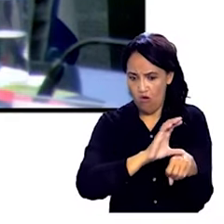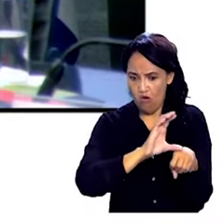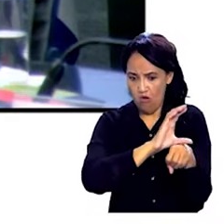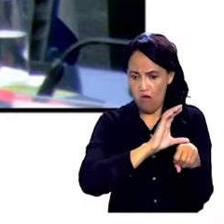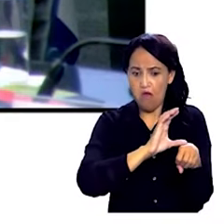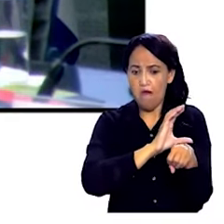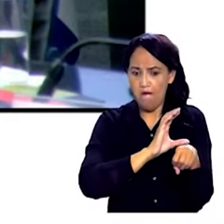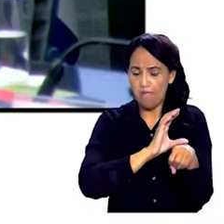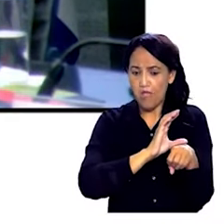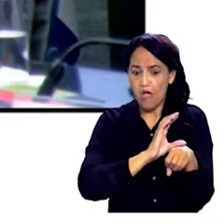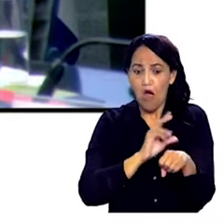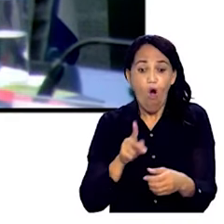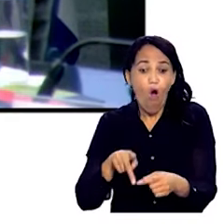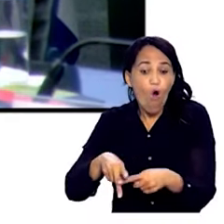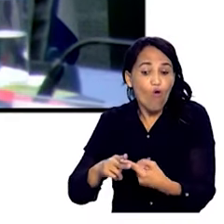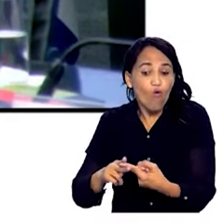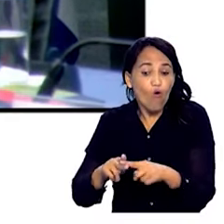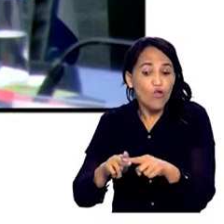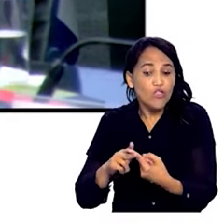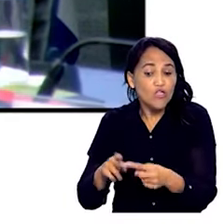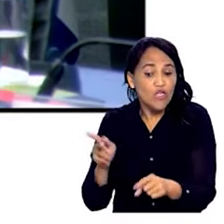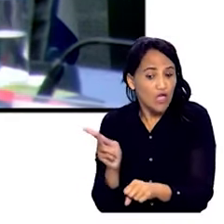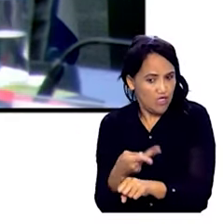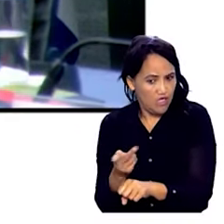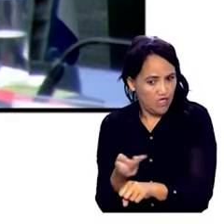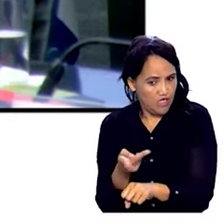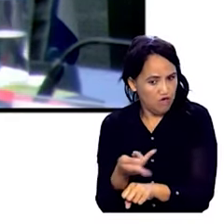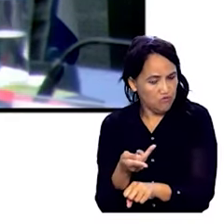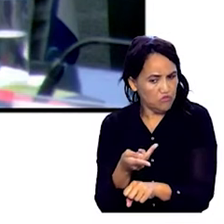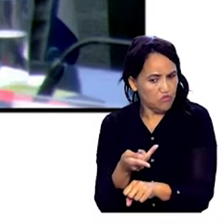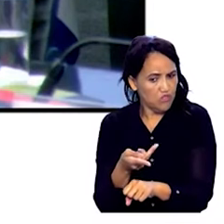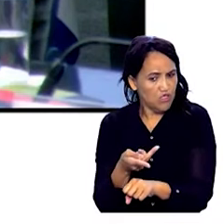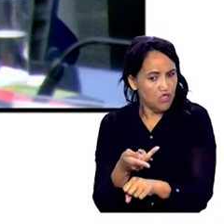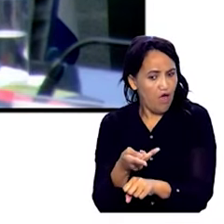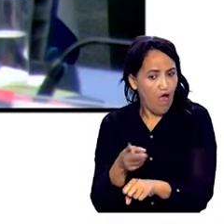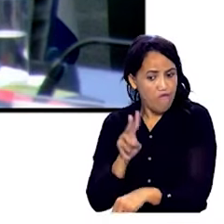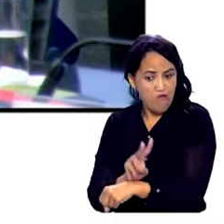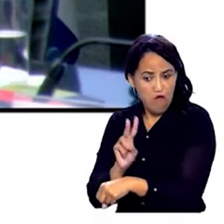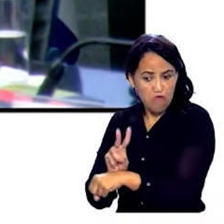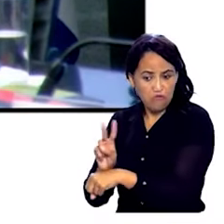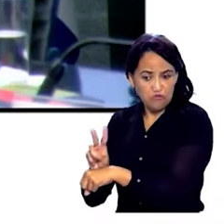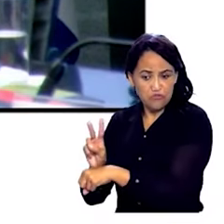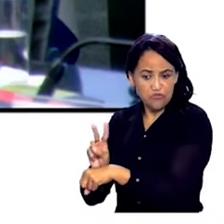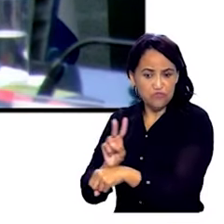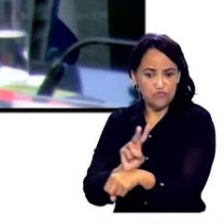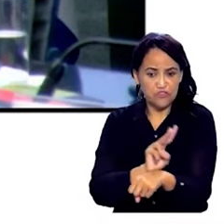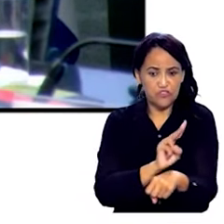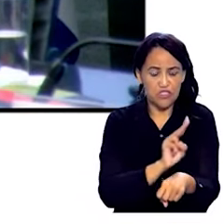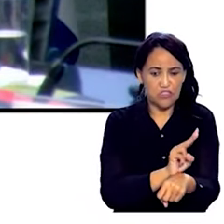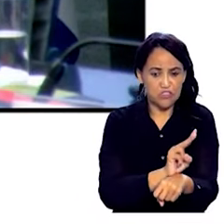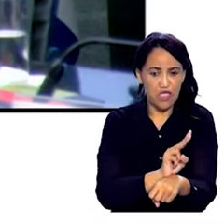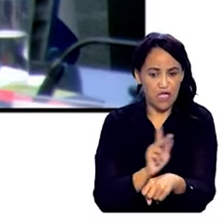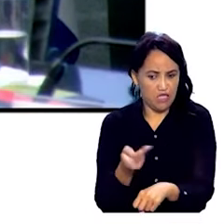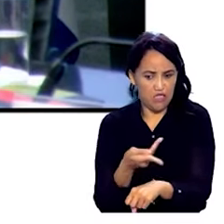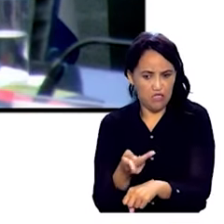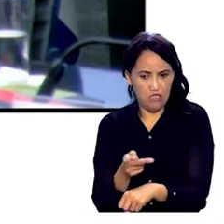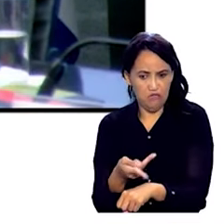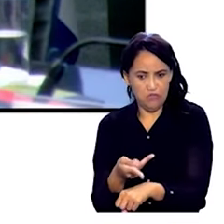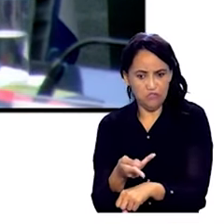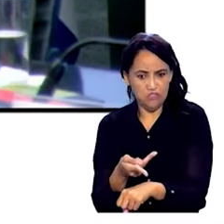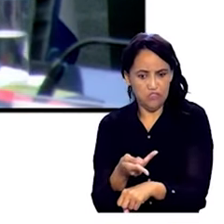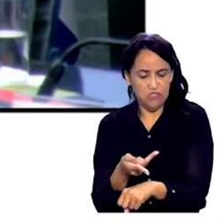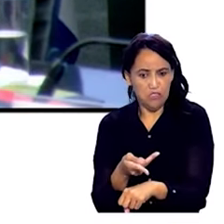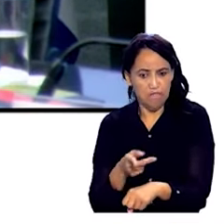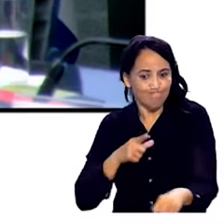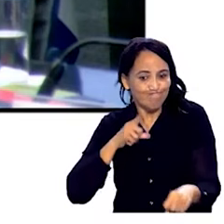monitorizar errores para só dar uma solução individual trabalhar com